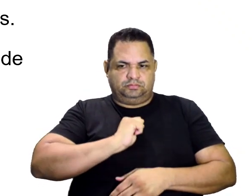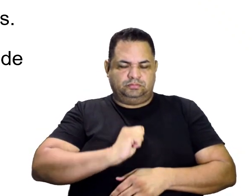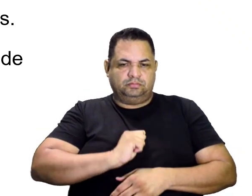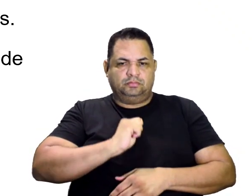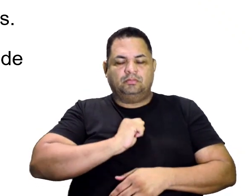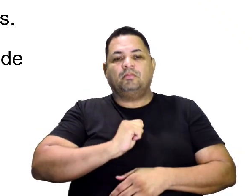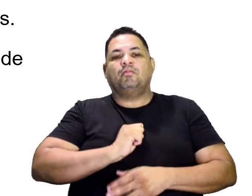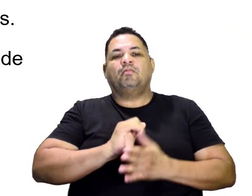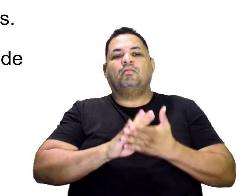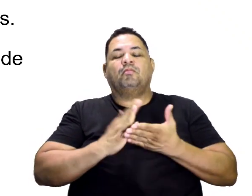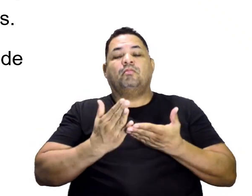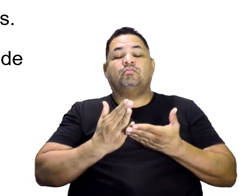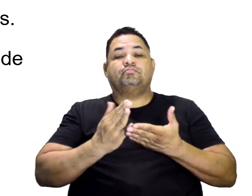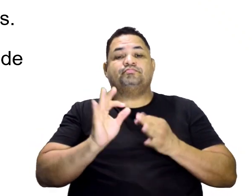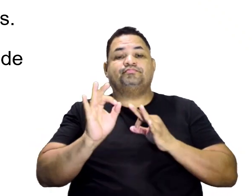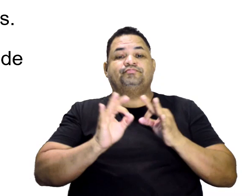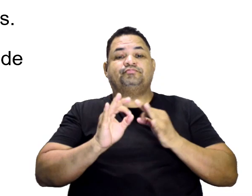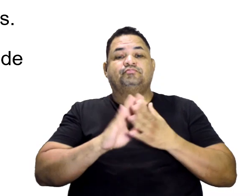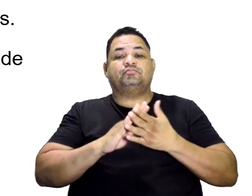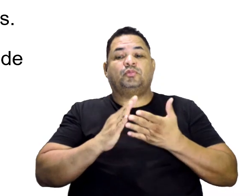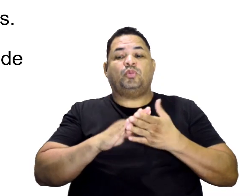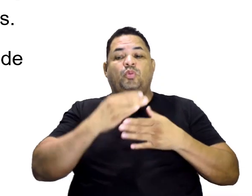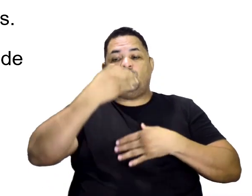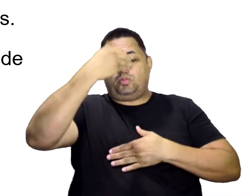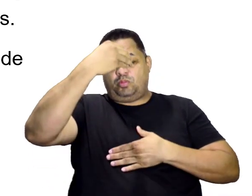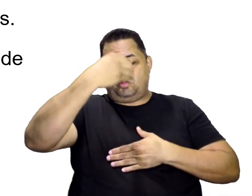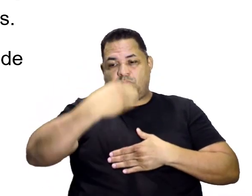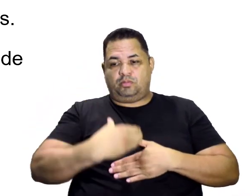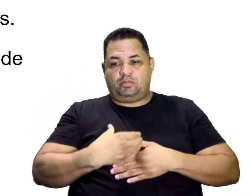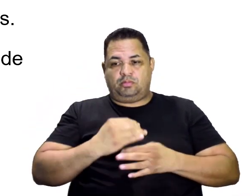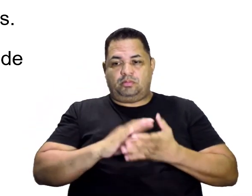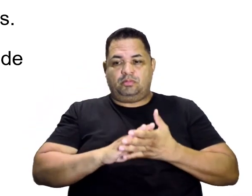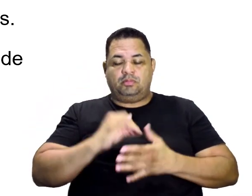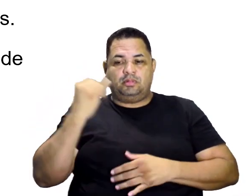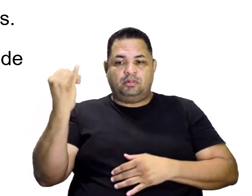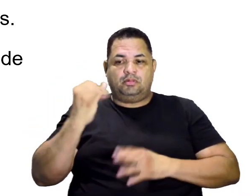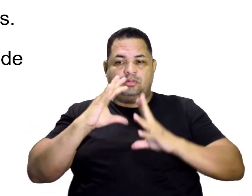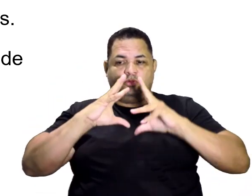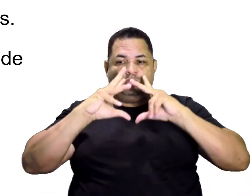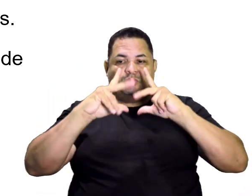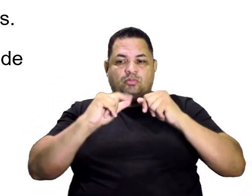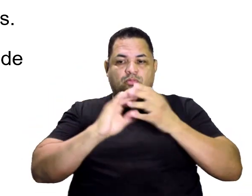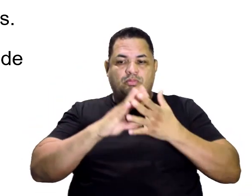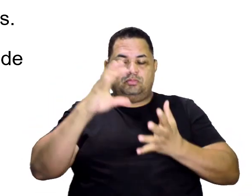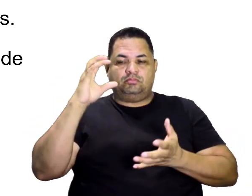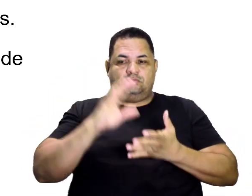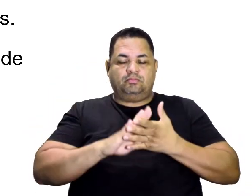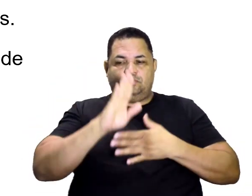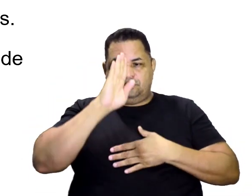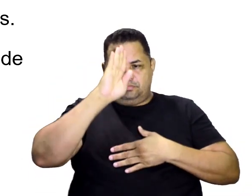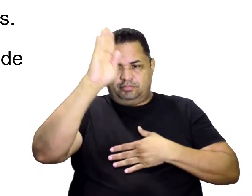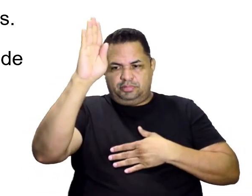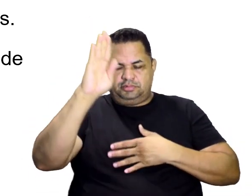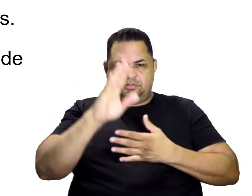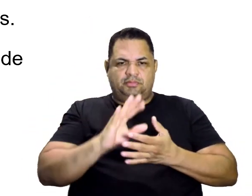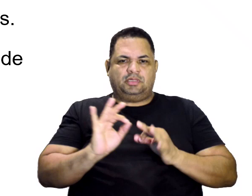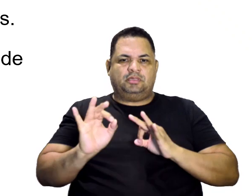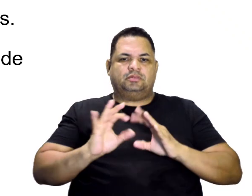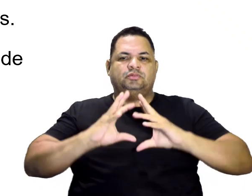antropocentrismo é a colocação do homem como o mais importante de tudo, o centro das